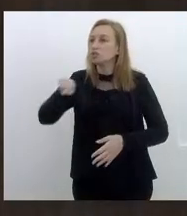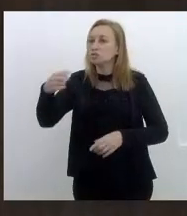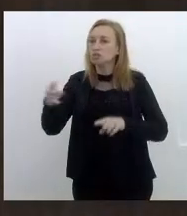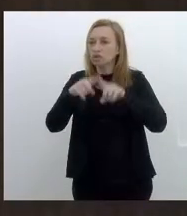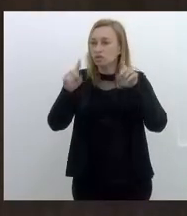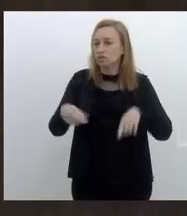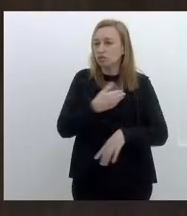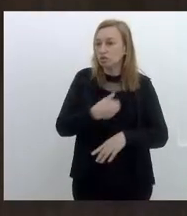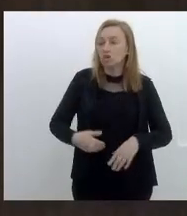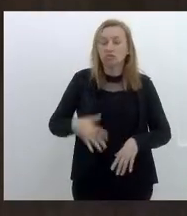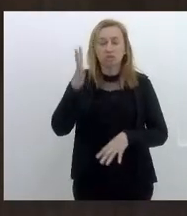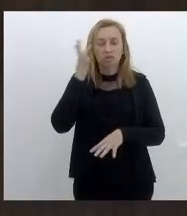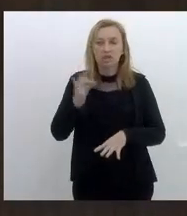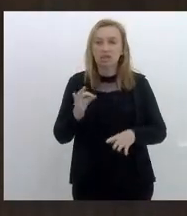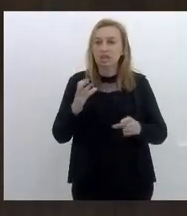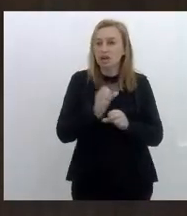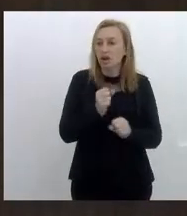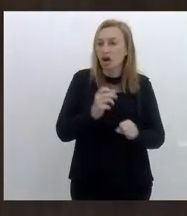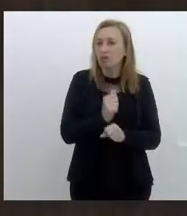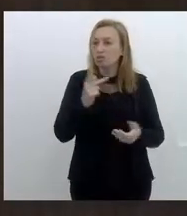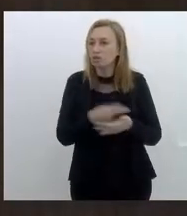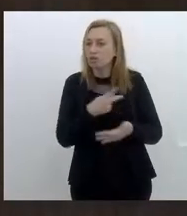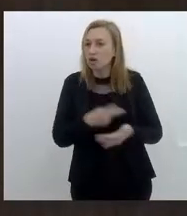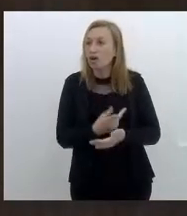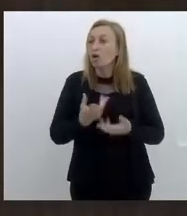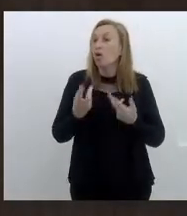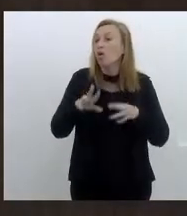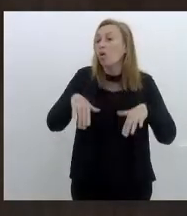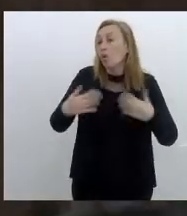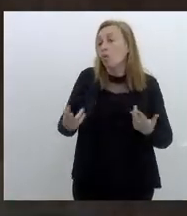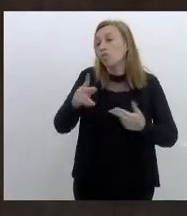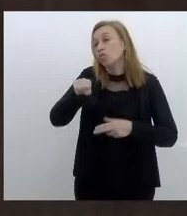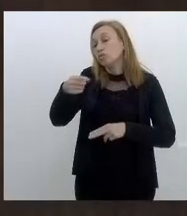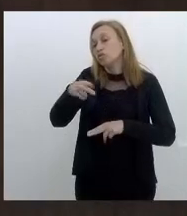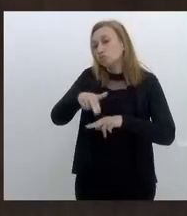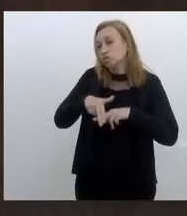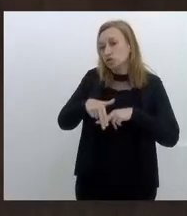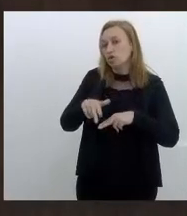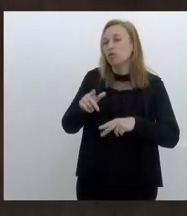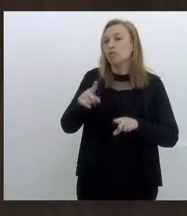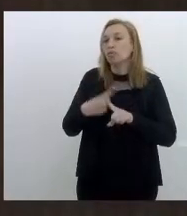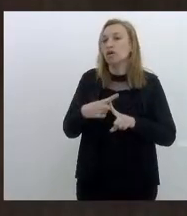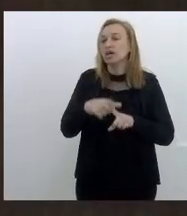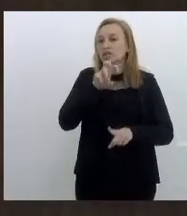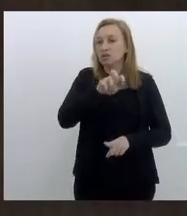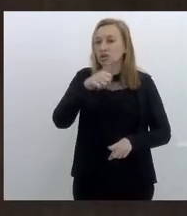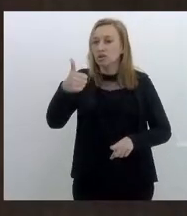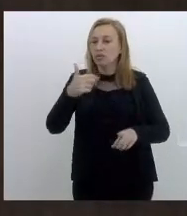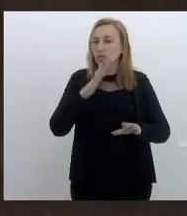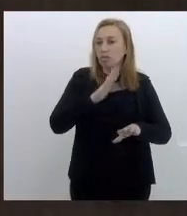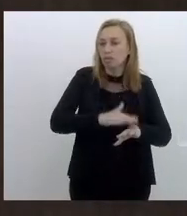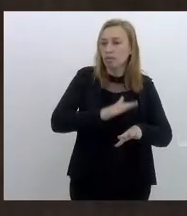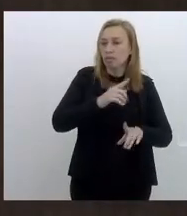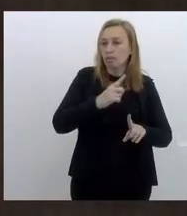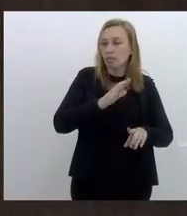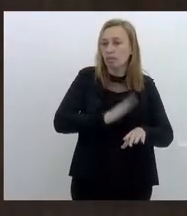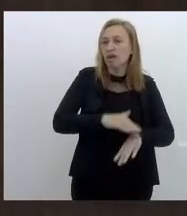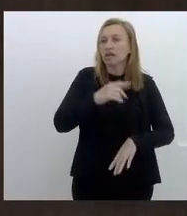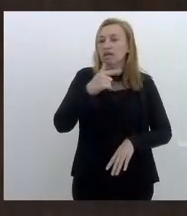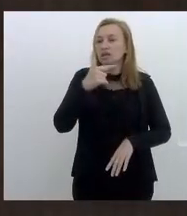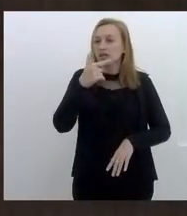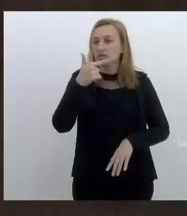eu não sei se houve algum erro de cálculo se tem algum tem alguma razão que eu gostaria de entender porque 51 mais 25 no caso de mulher seria